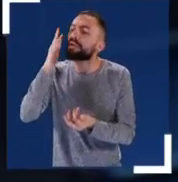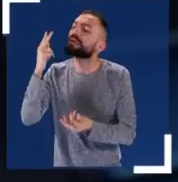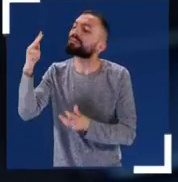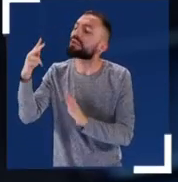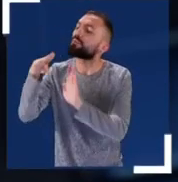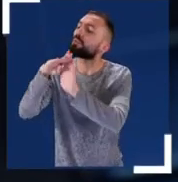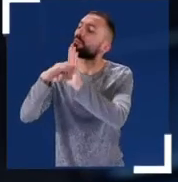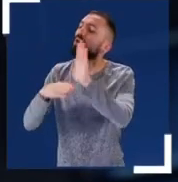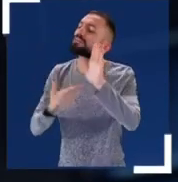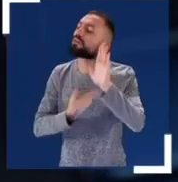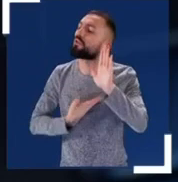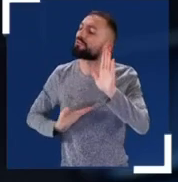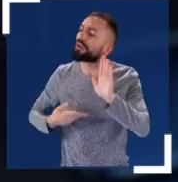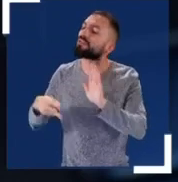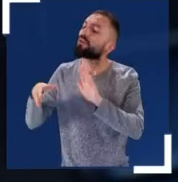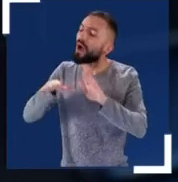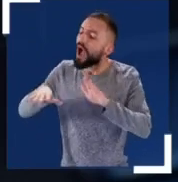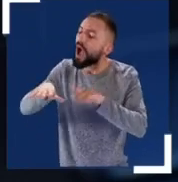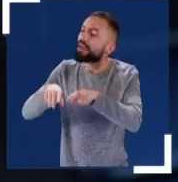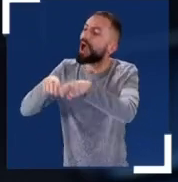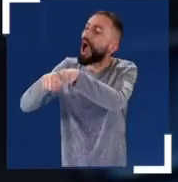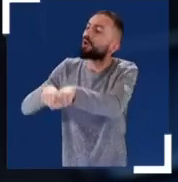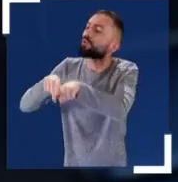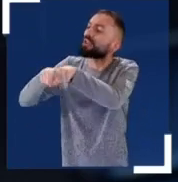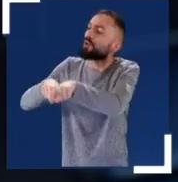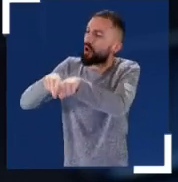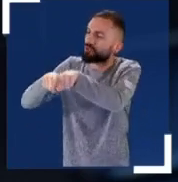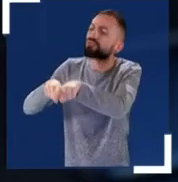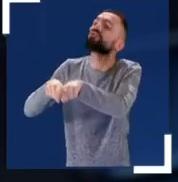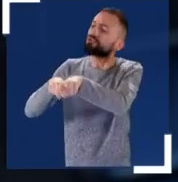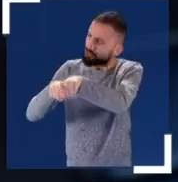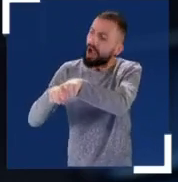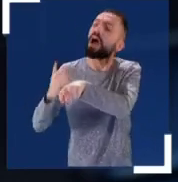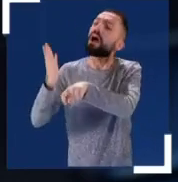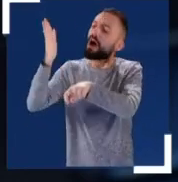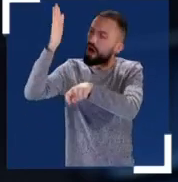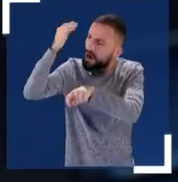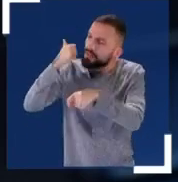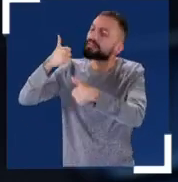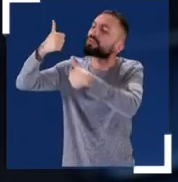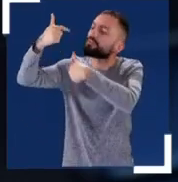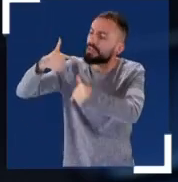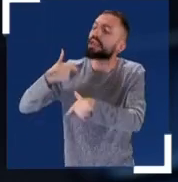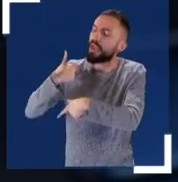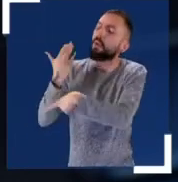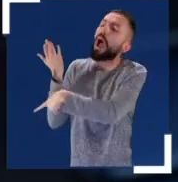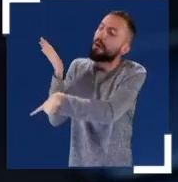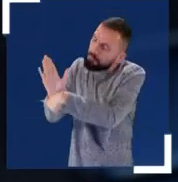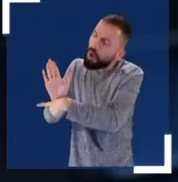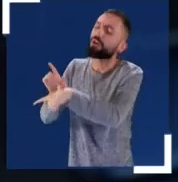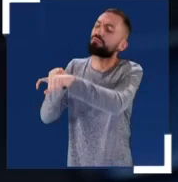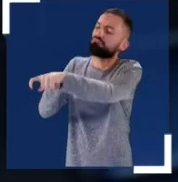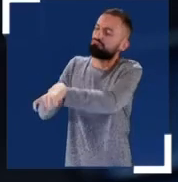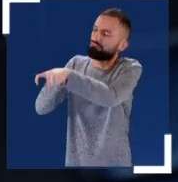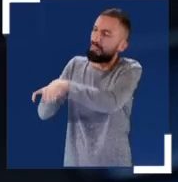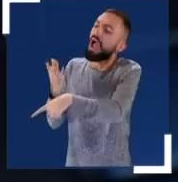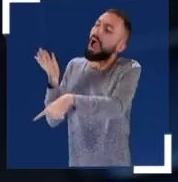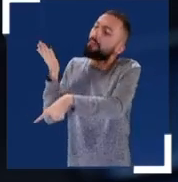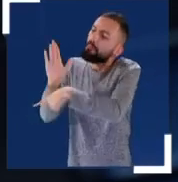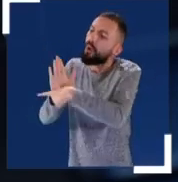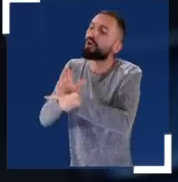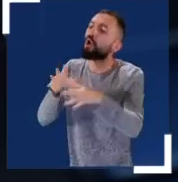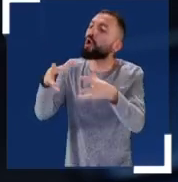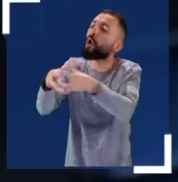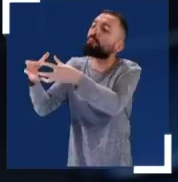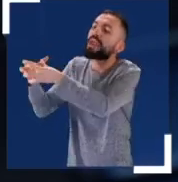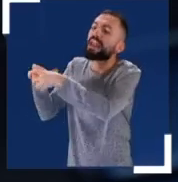em relação ao agronegócio. Eu já defini com clareza o nosso apoio ao agro. Definir com clareza o apoio ao cooperativismo,